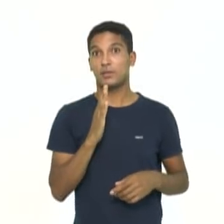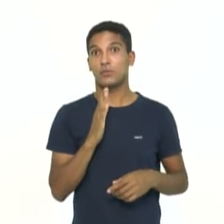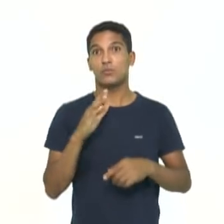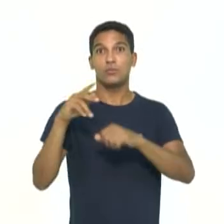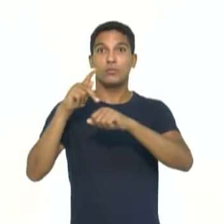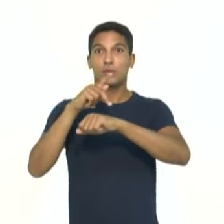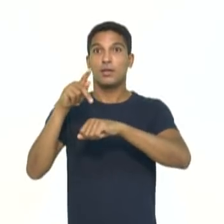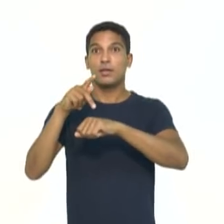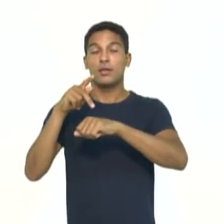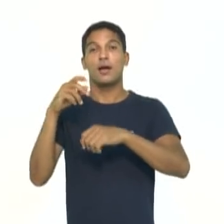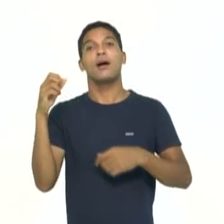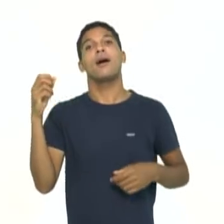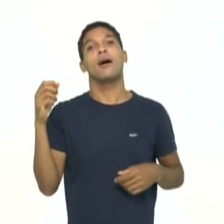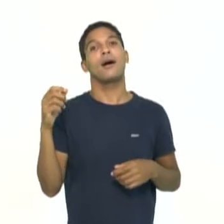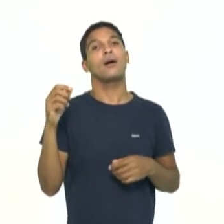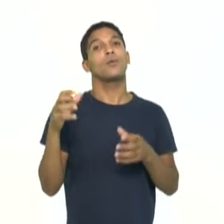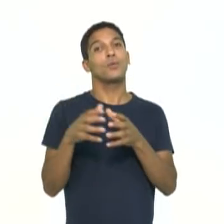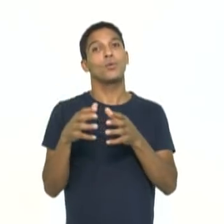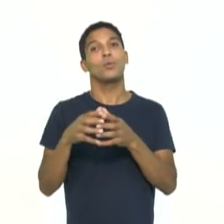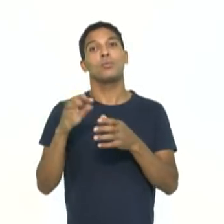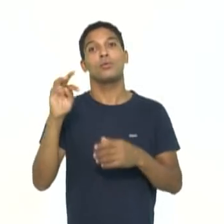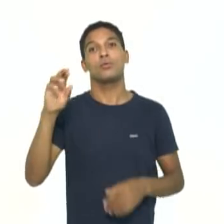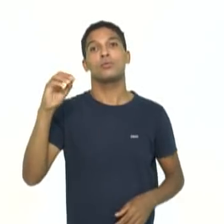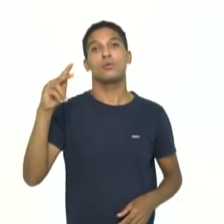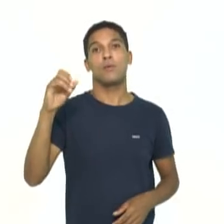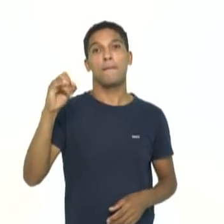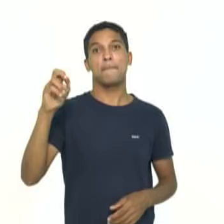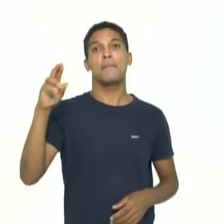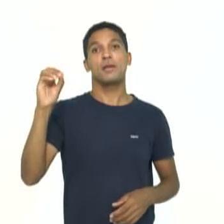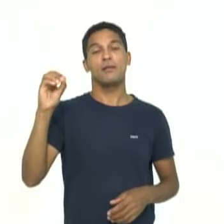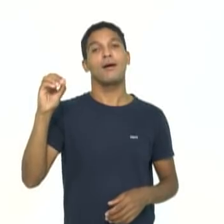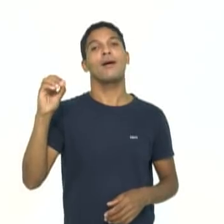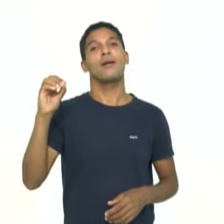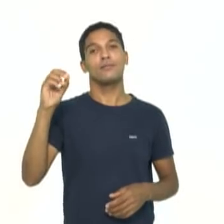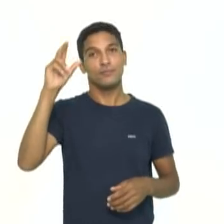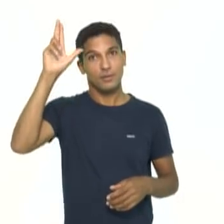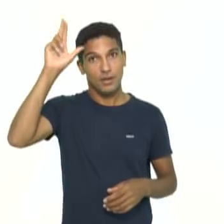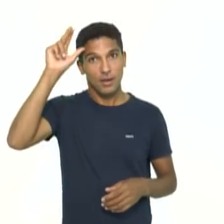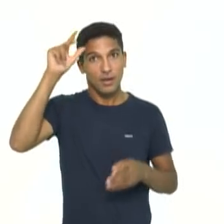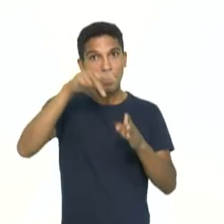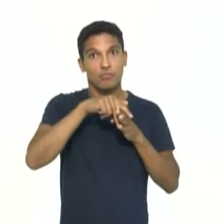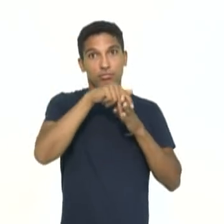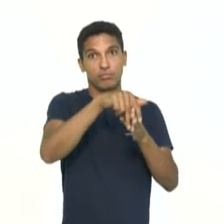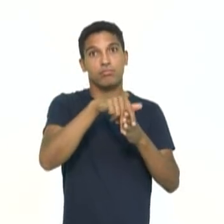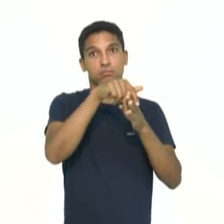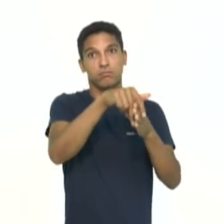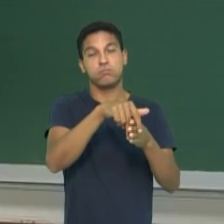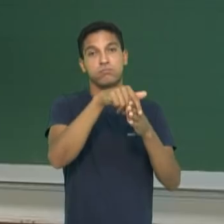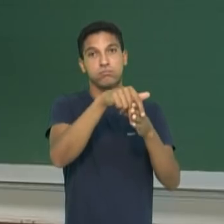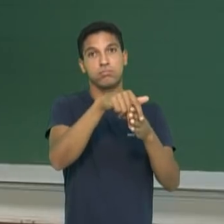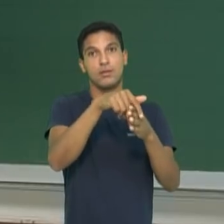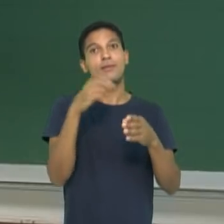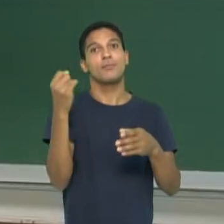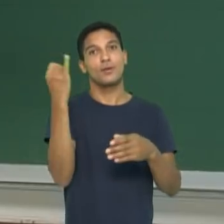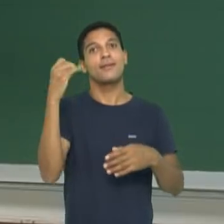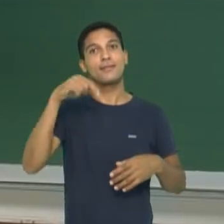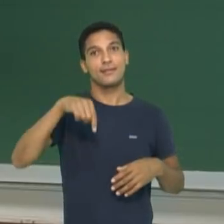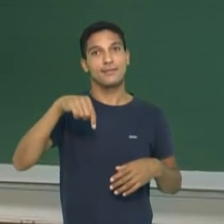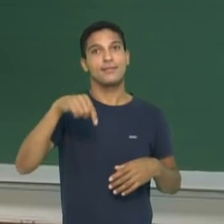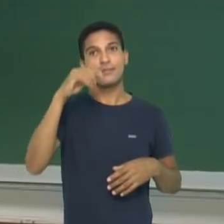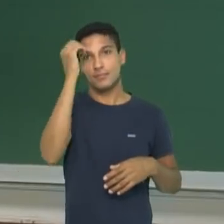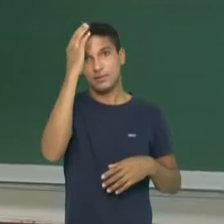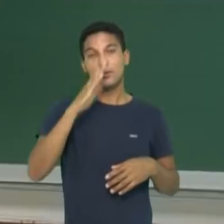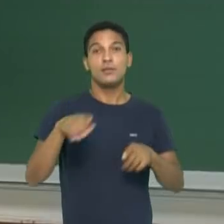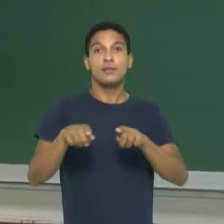estado. Identificar usos e costumes dos tropeiros, né, e que perpetuaram o legado que eles nos